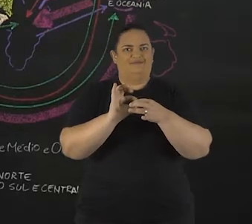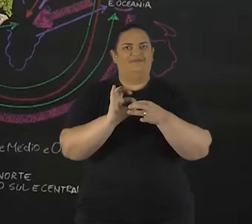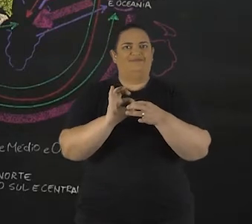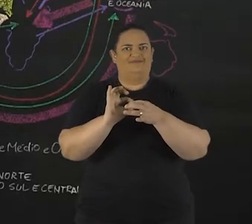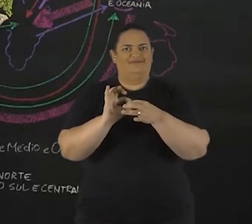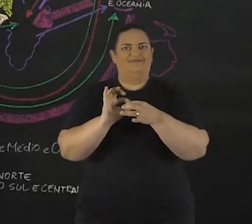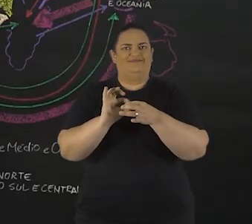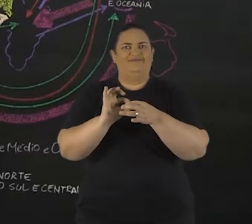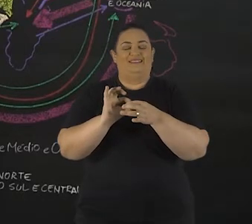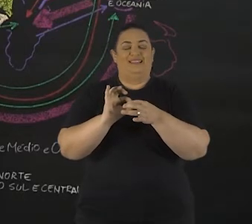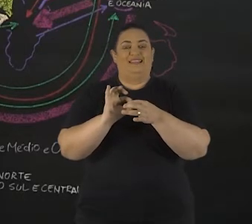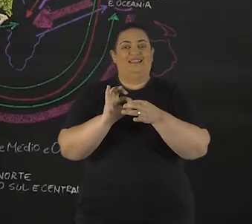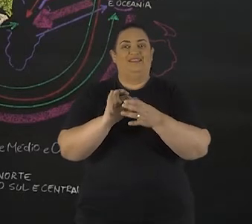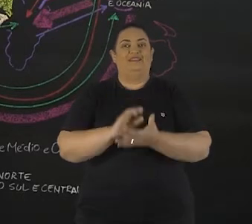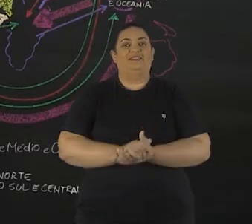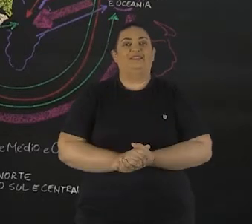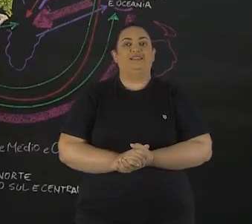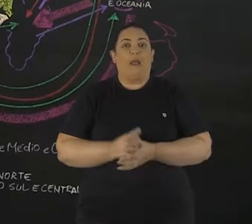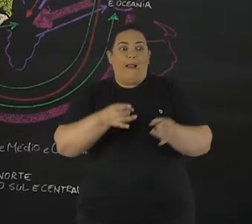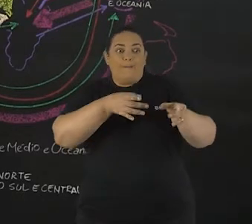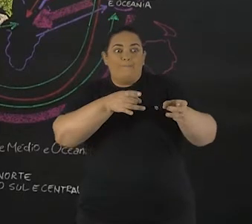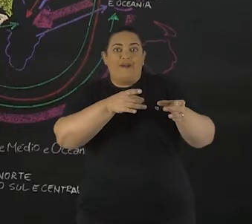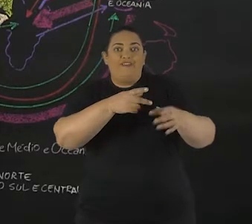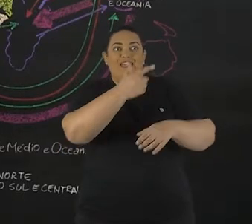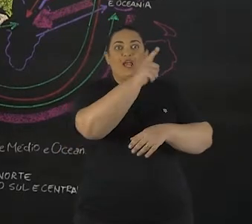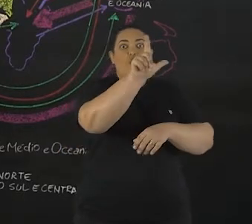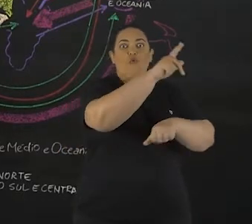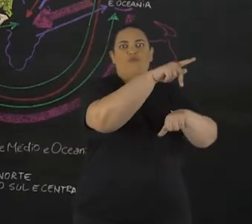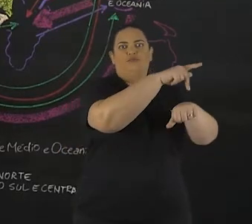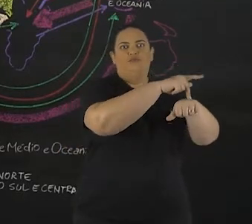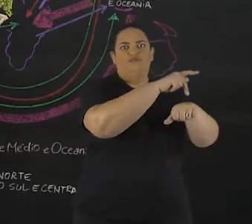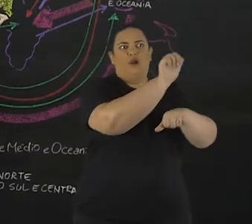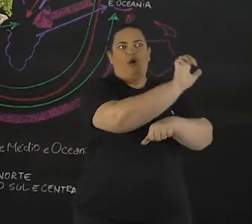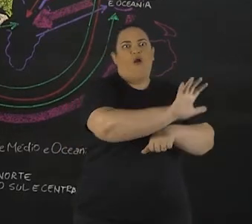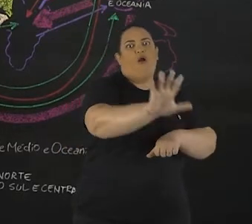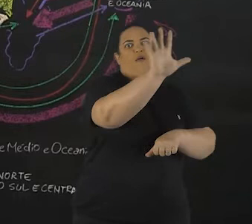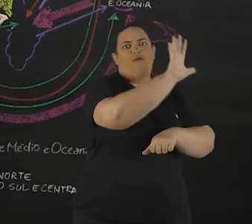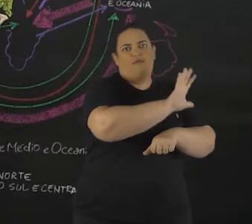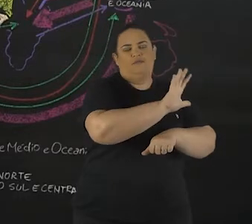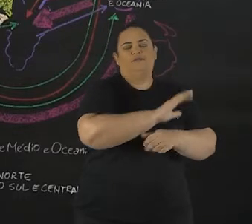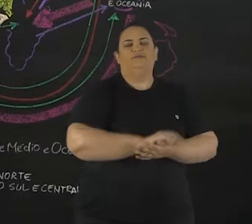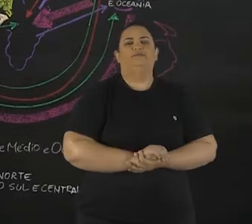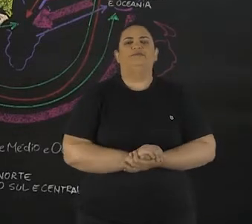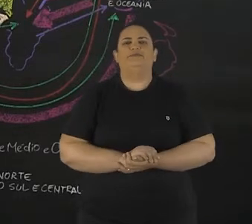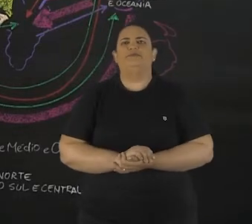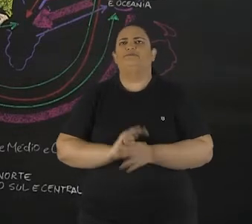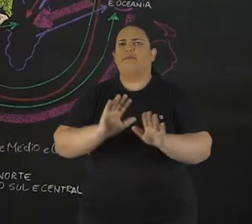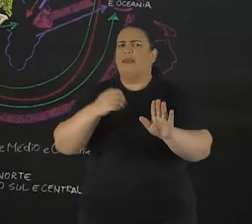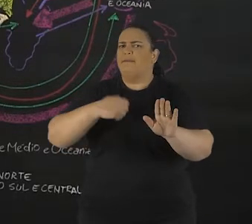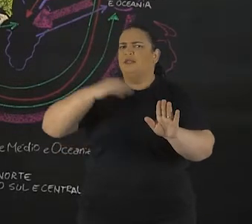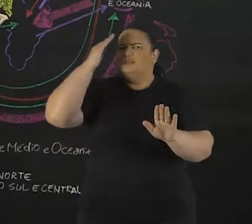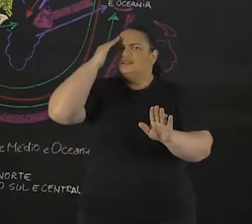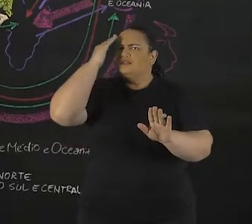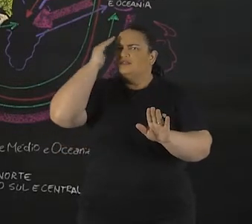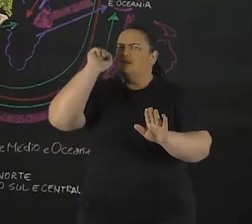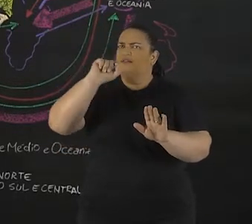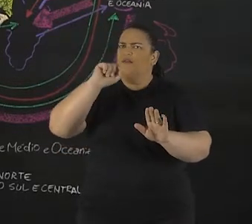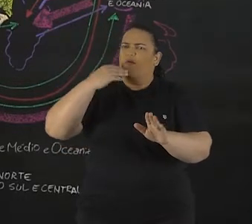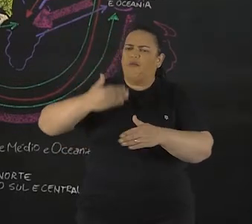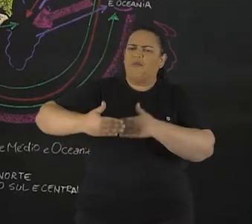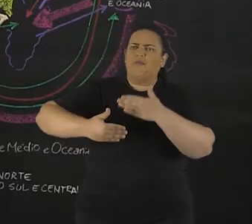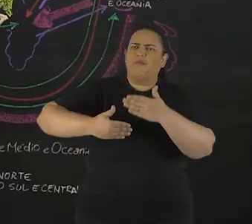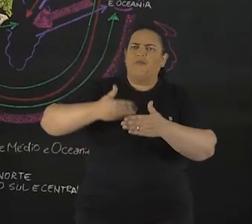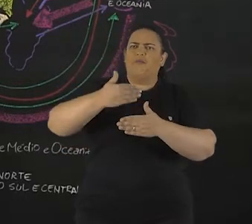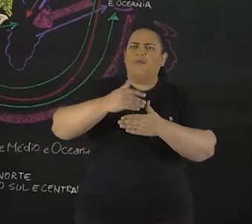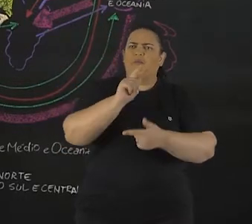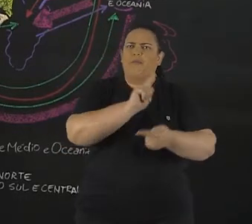mercado internacional. Agora, quando a gente fala de mercado internacional, a gente precisa também entender esse processo global